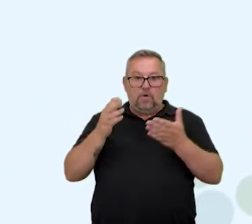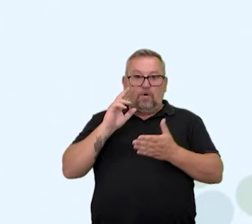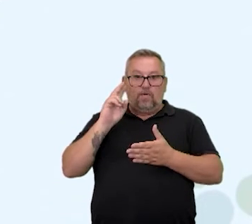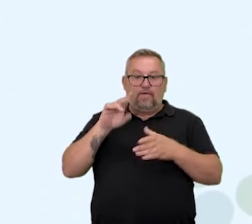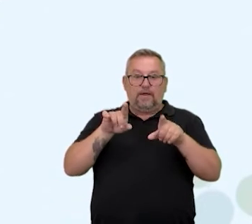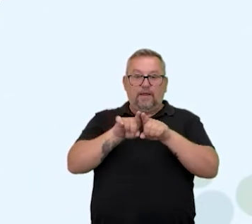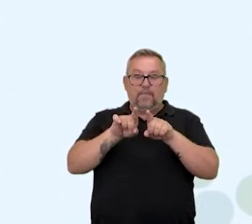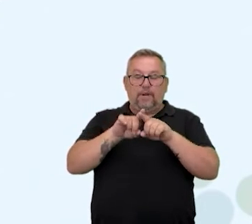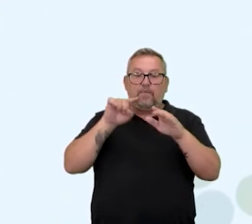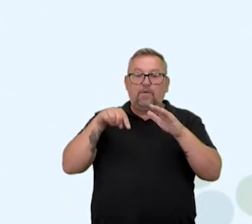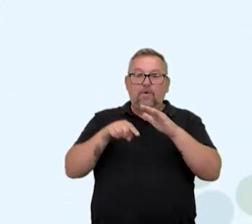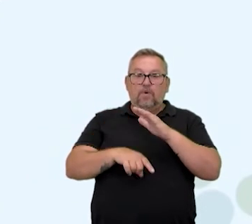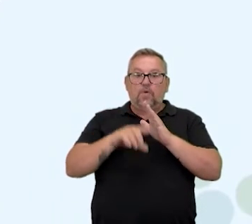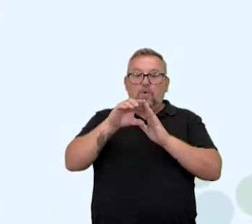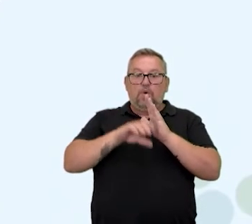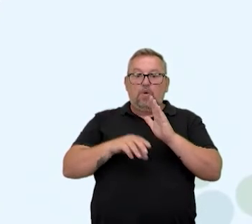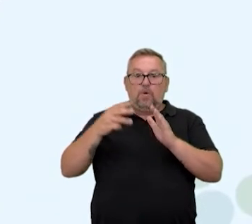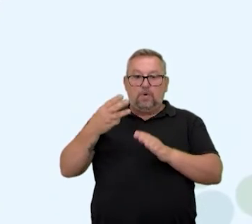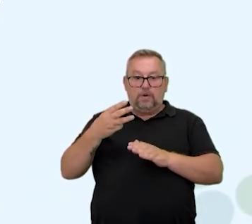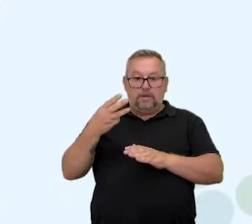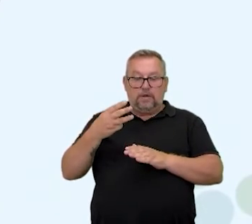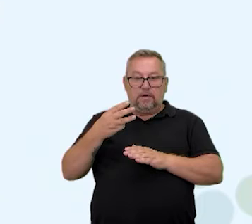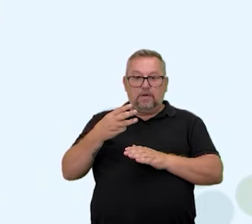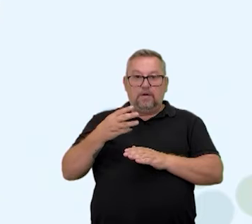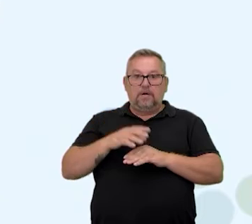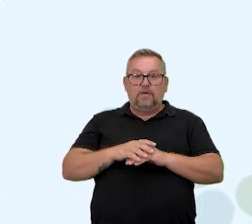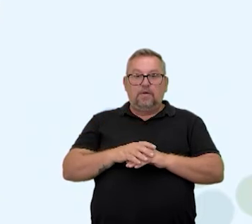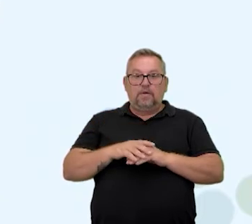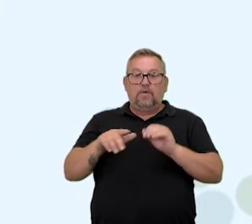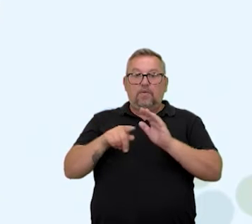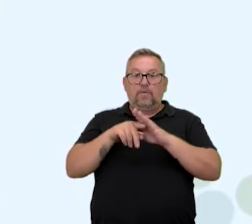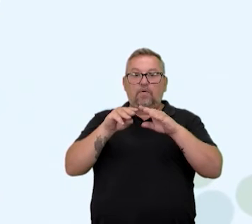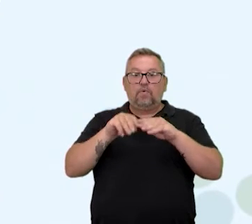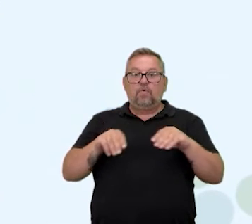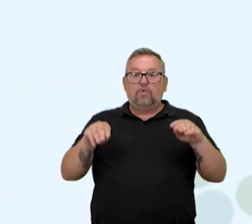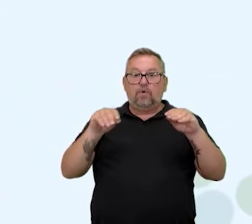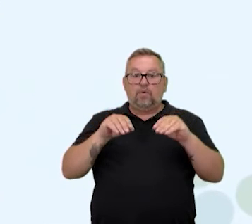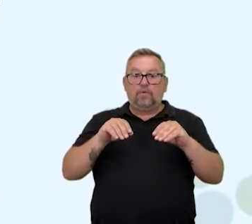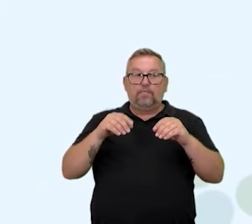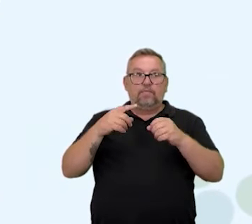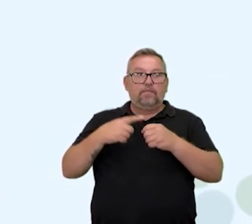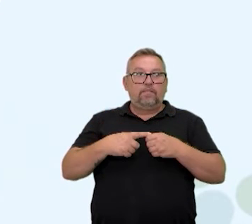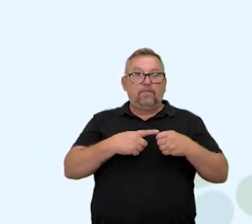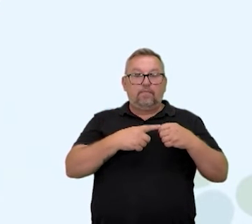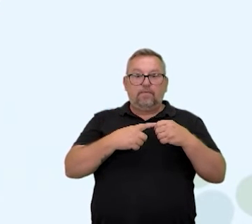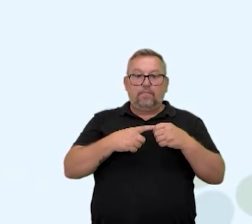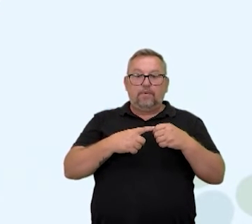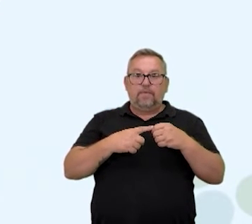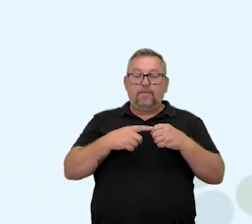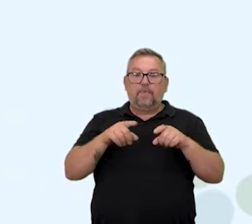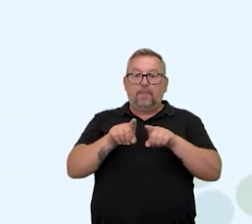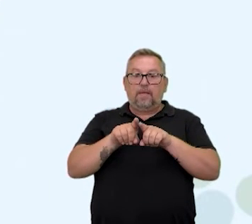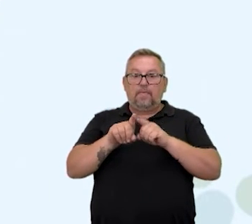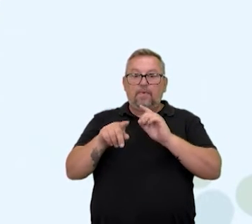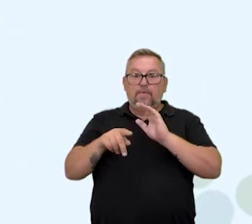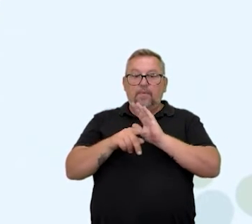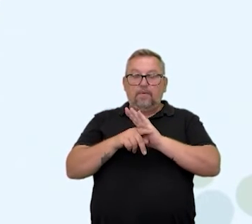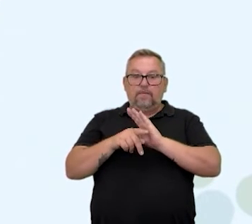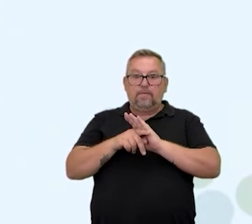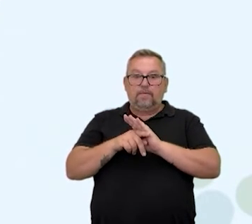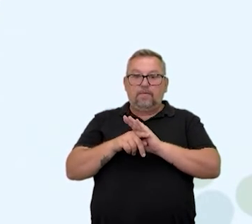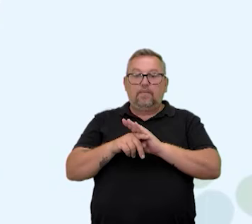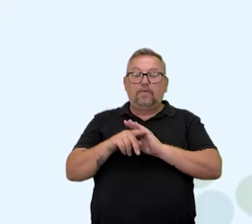aí deste componente 3 é a cultura do solo, do campo à cidade, e esse componente faz parte aí da